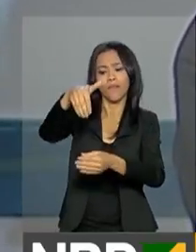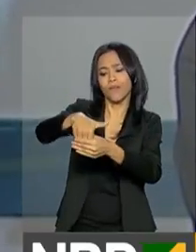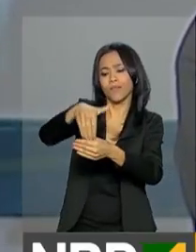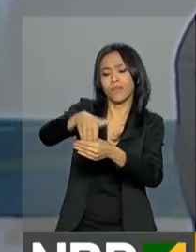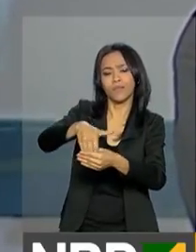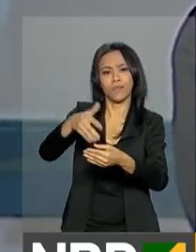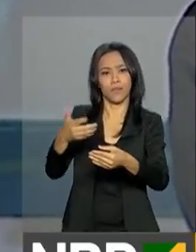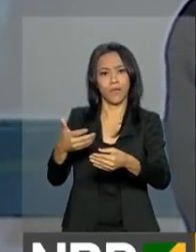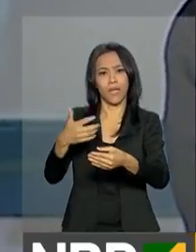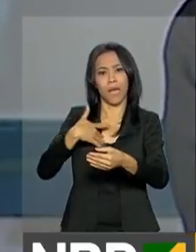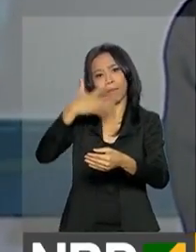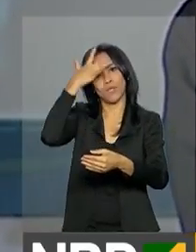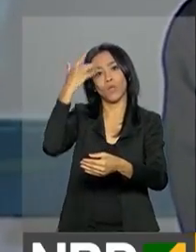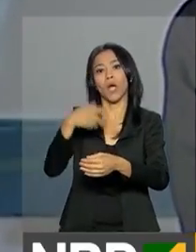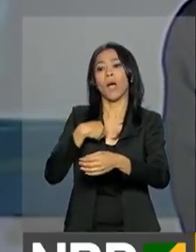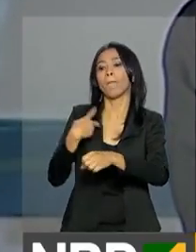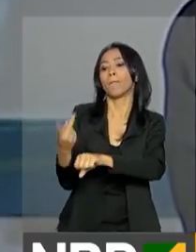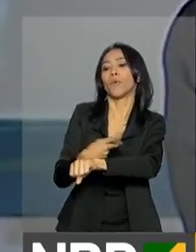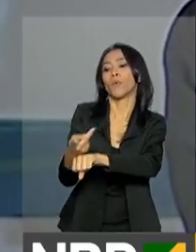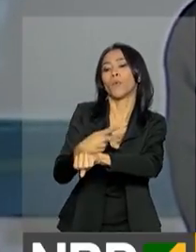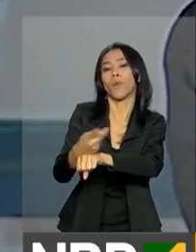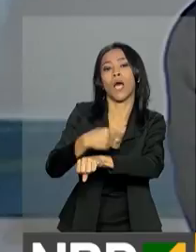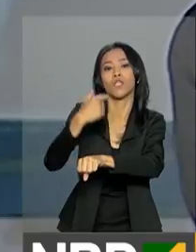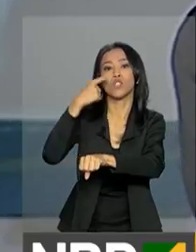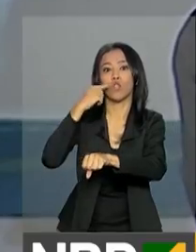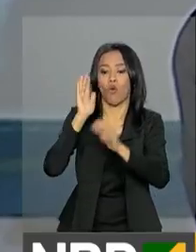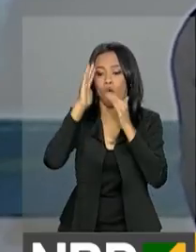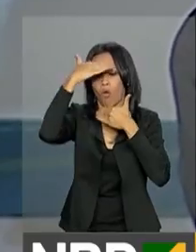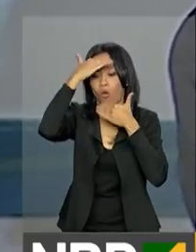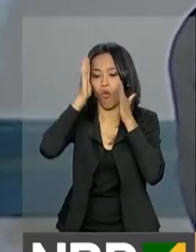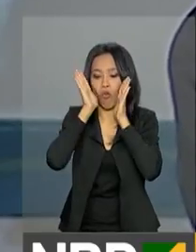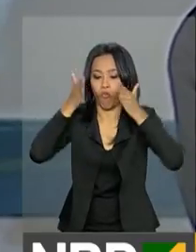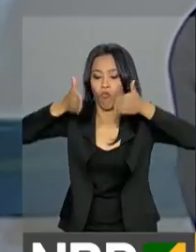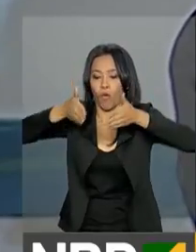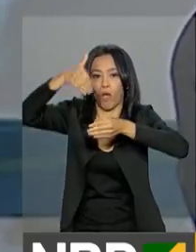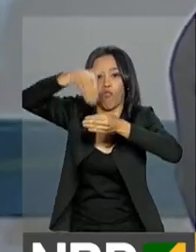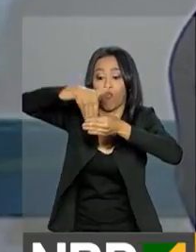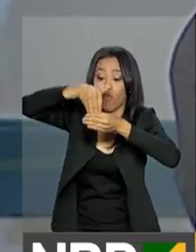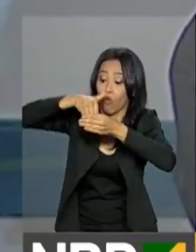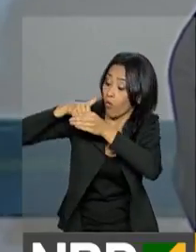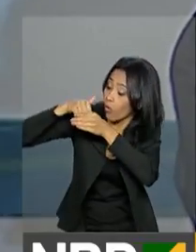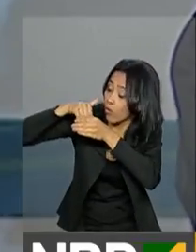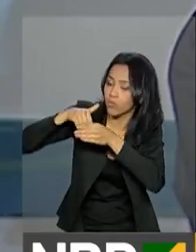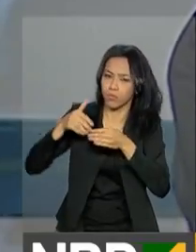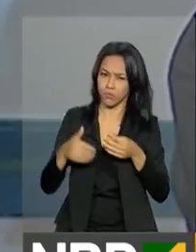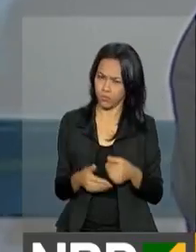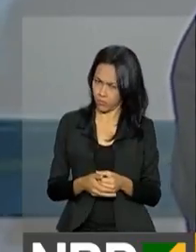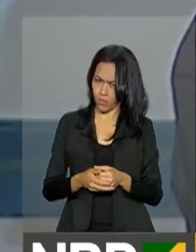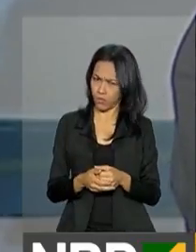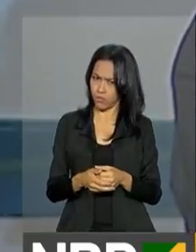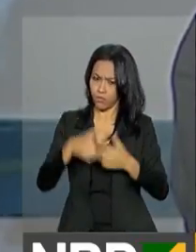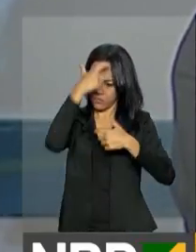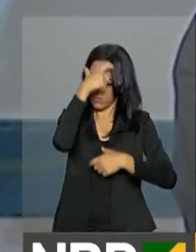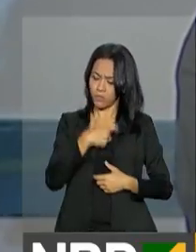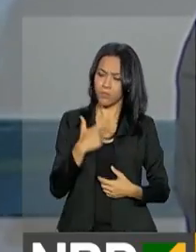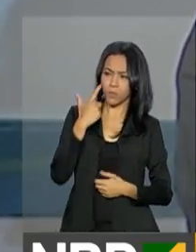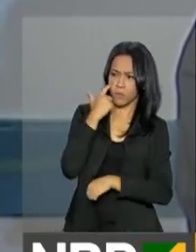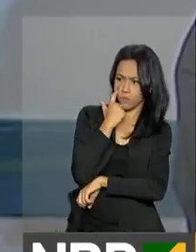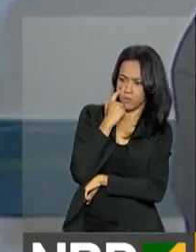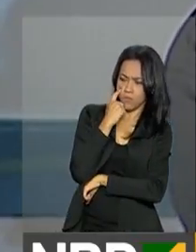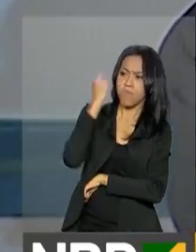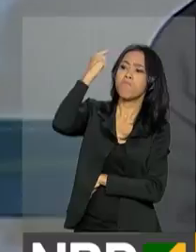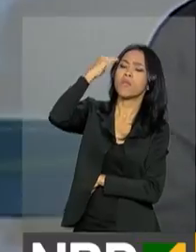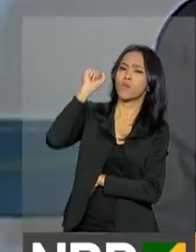candidata busque apenas o voto. Ela há de buscar o voto compatível com aquilo que o candidato